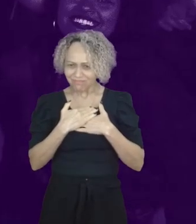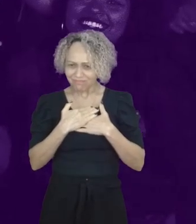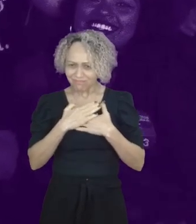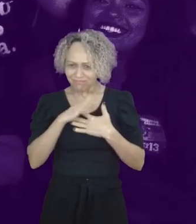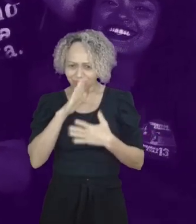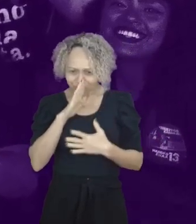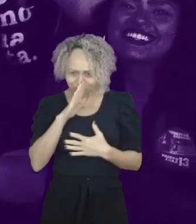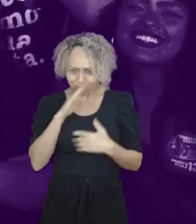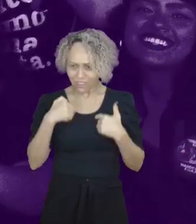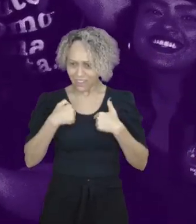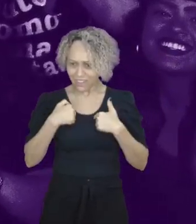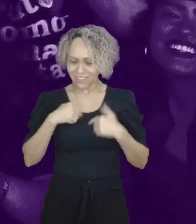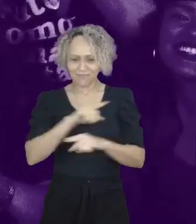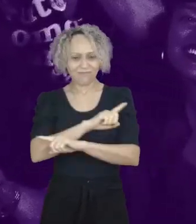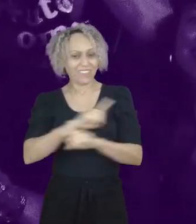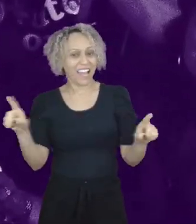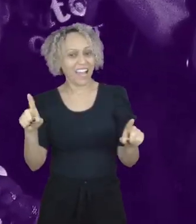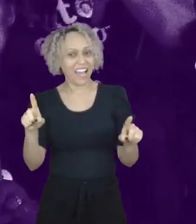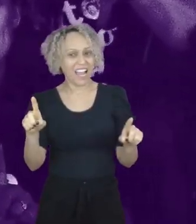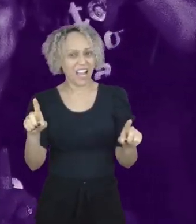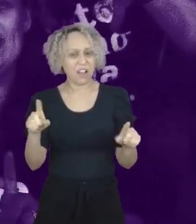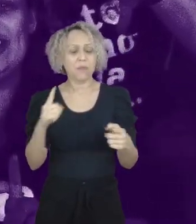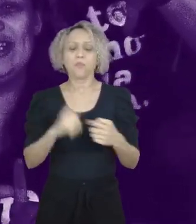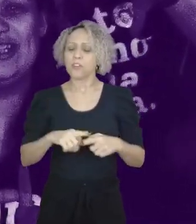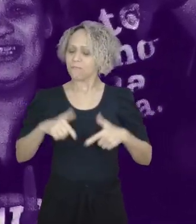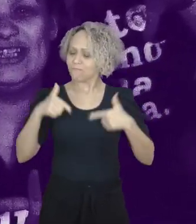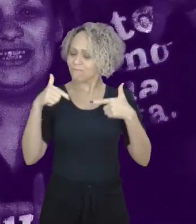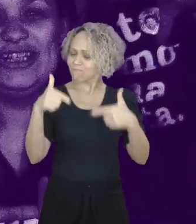Ninguém vai me impedir de cantar e lutar.